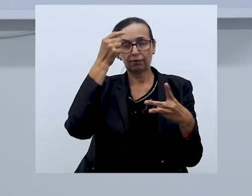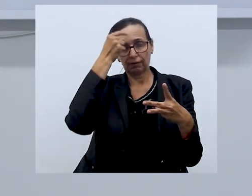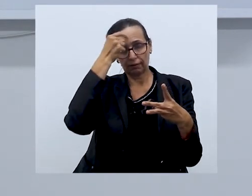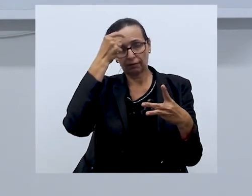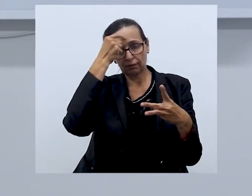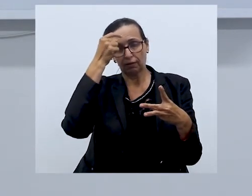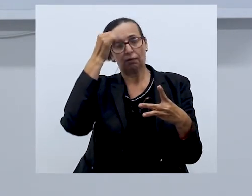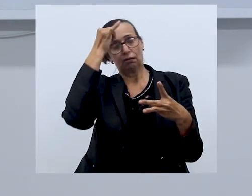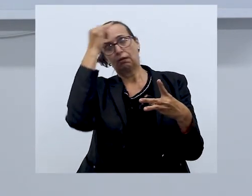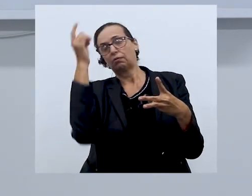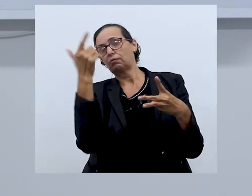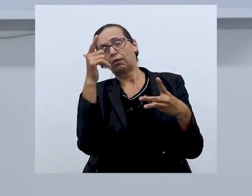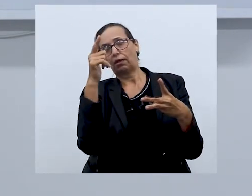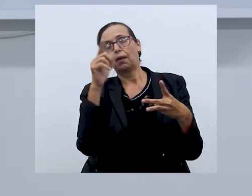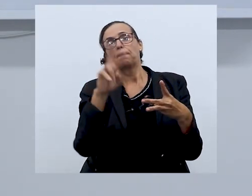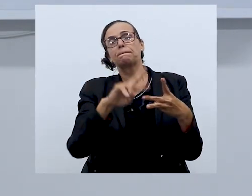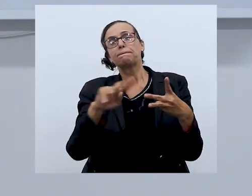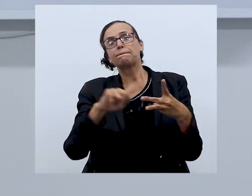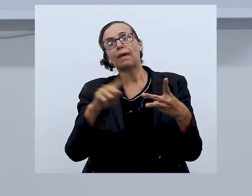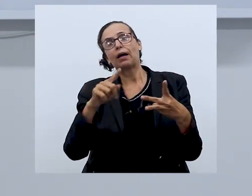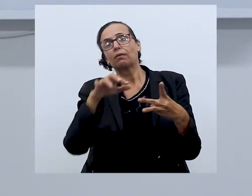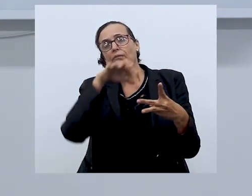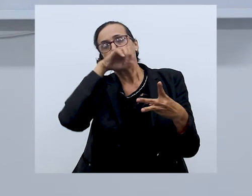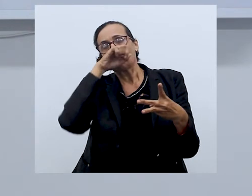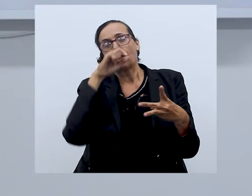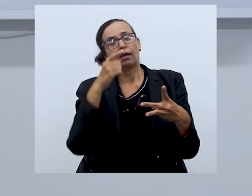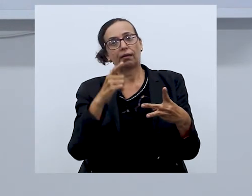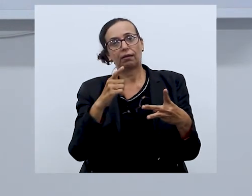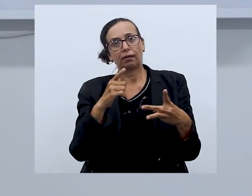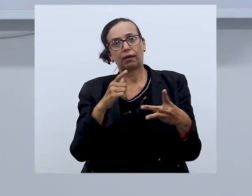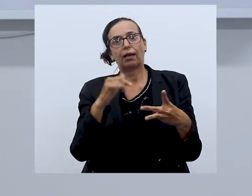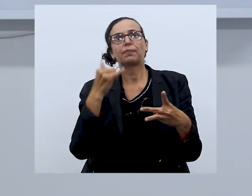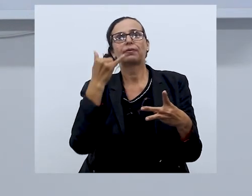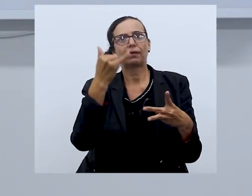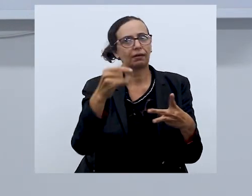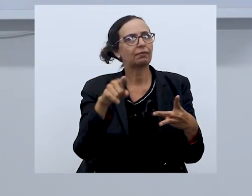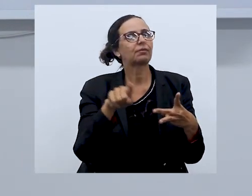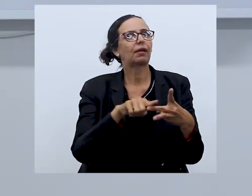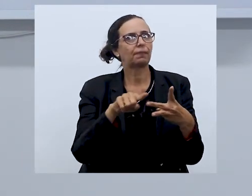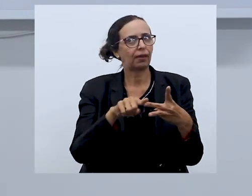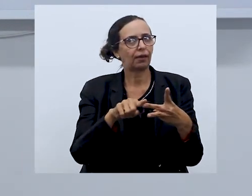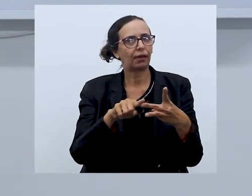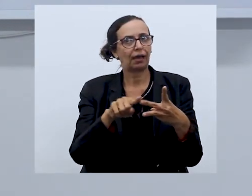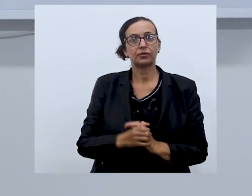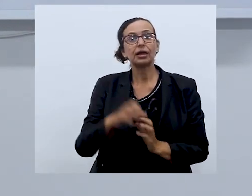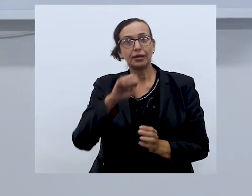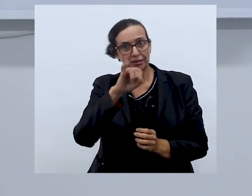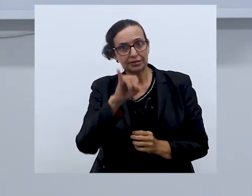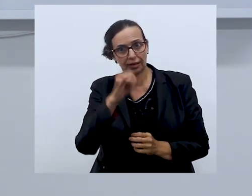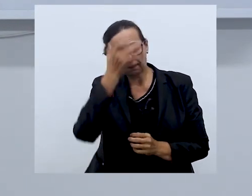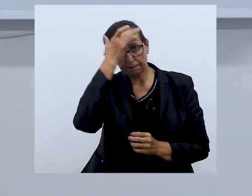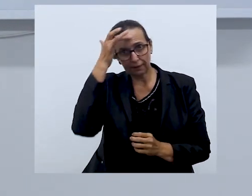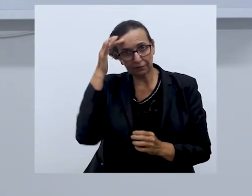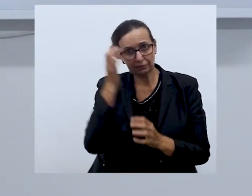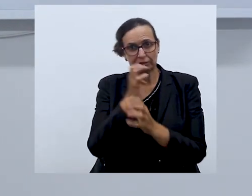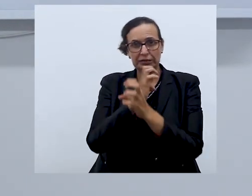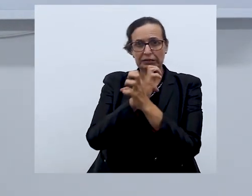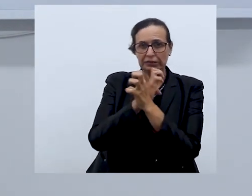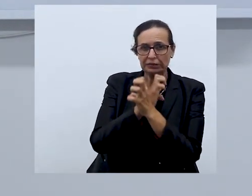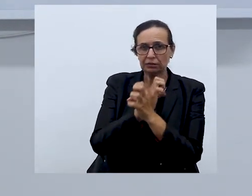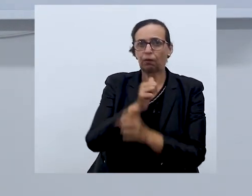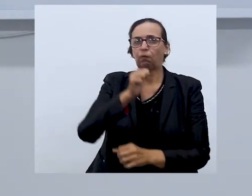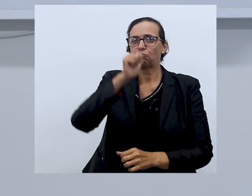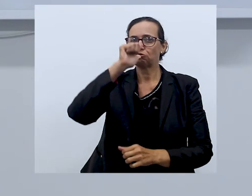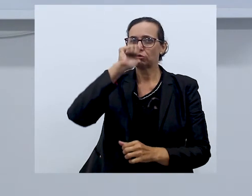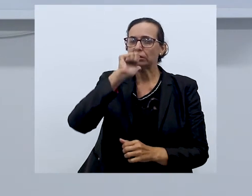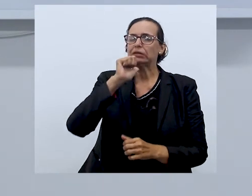os procedimentos necessários para se tratar. E se ela estiver inconsciente e sem respirar, ligar para o pronto atendimento. É a coisa